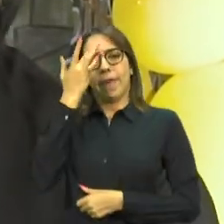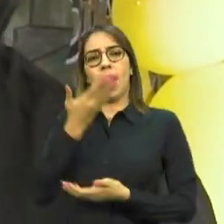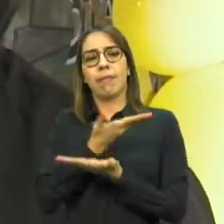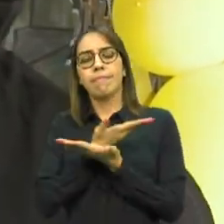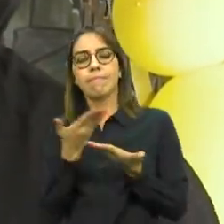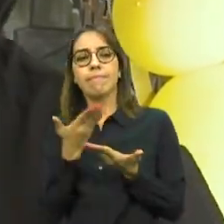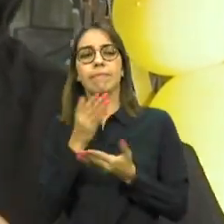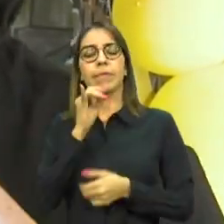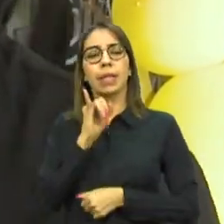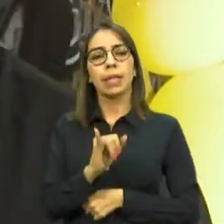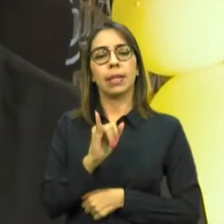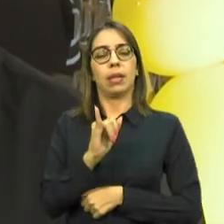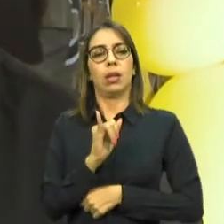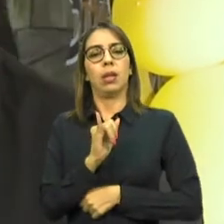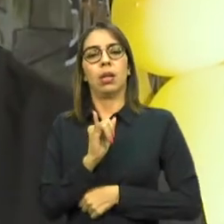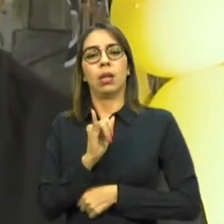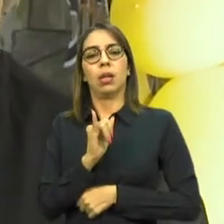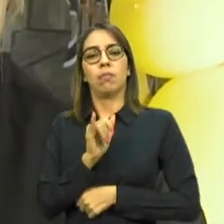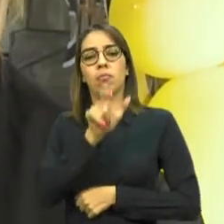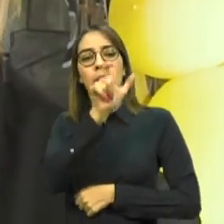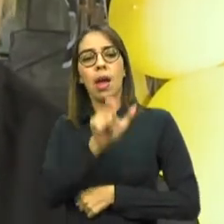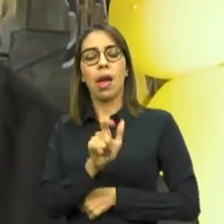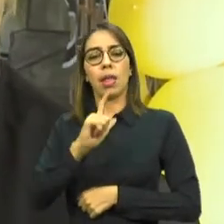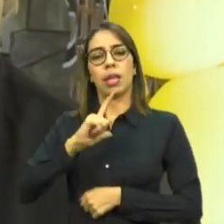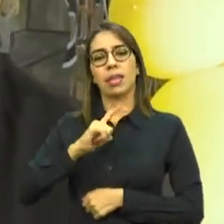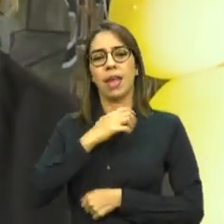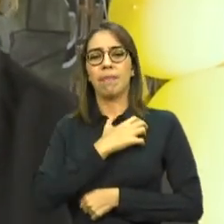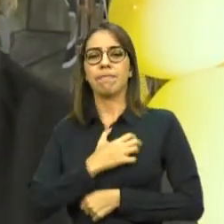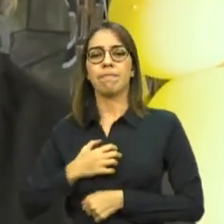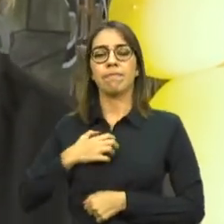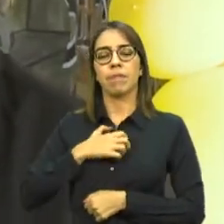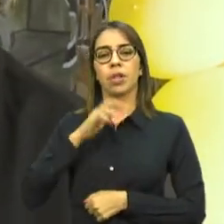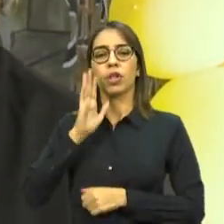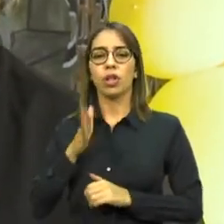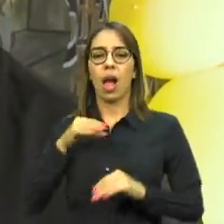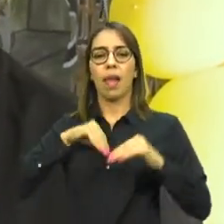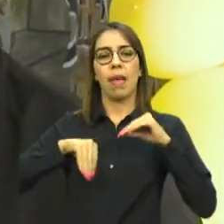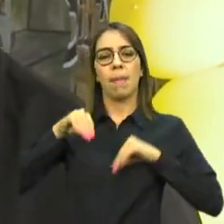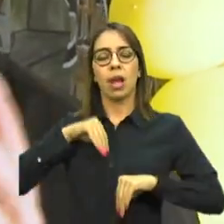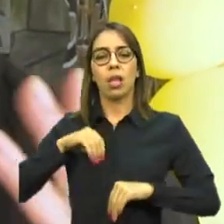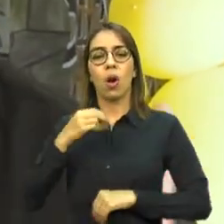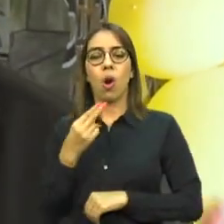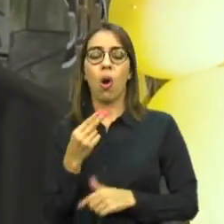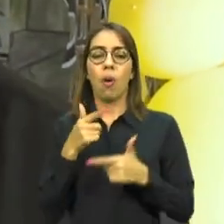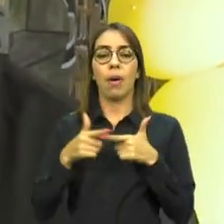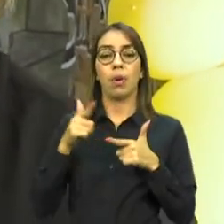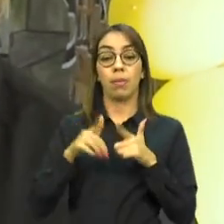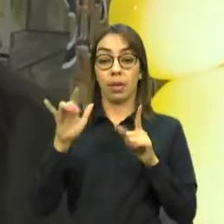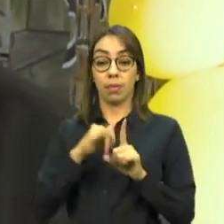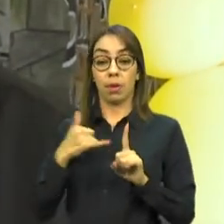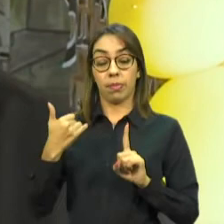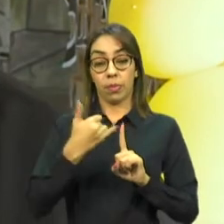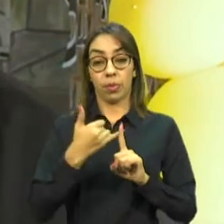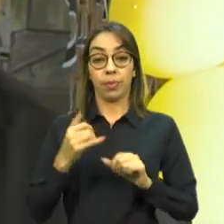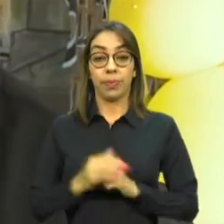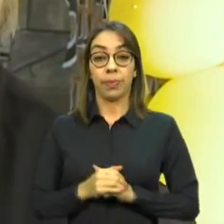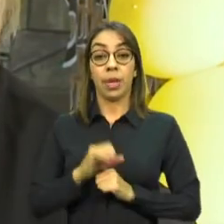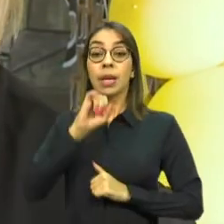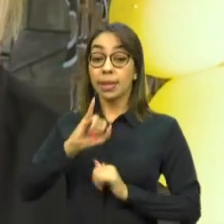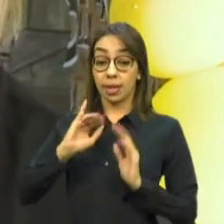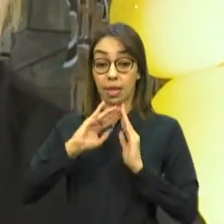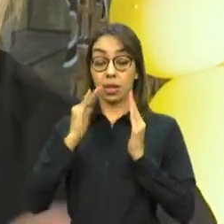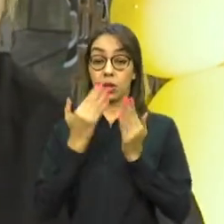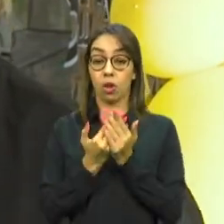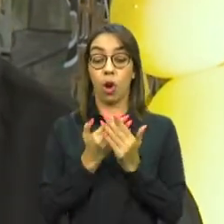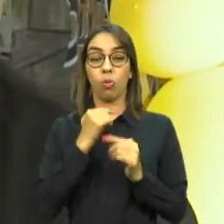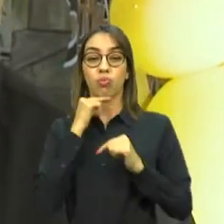que passam por essas situações. Quando a escola não resolve ali, porque